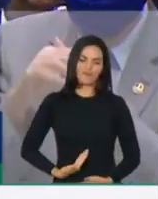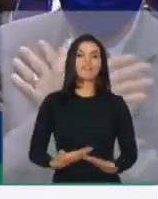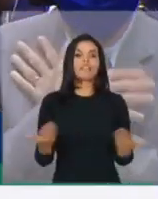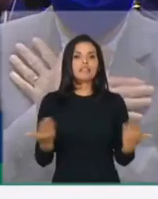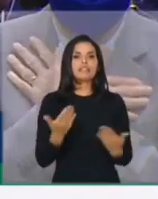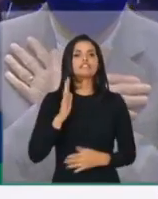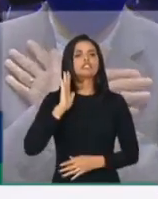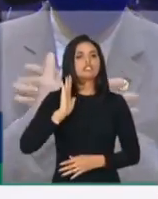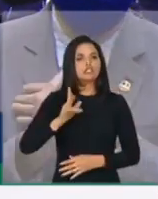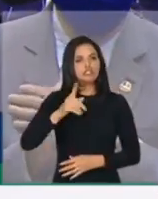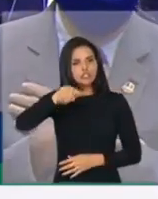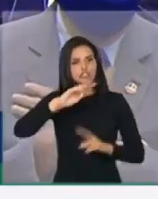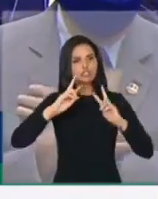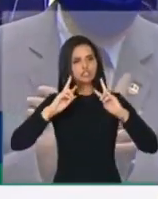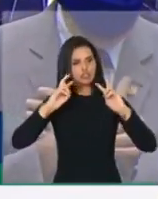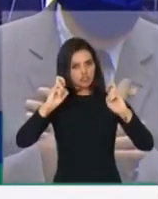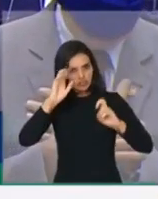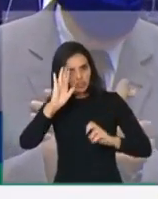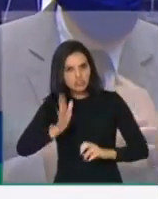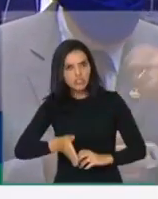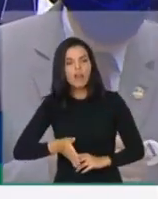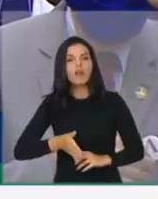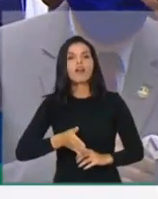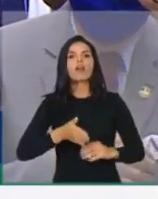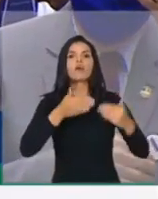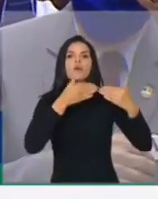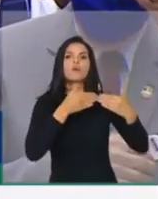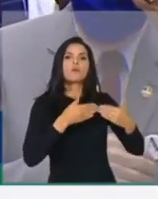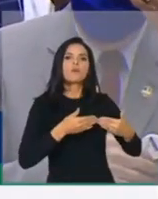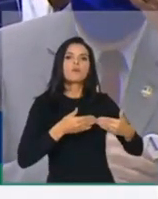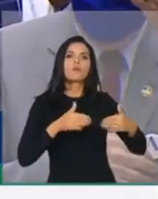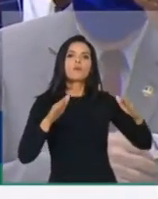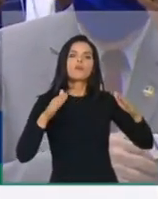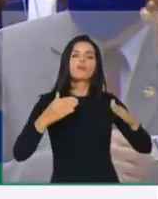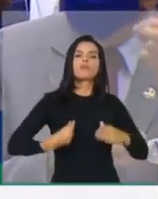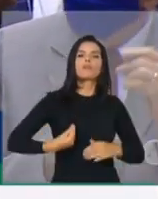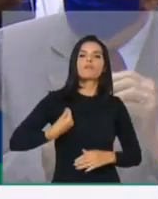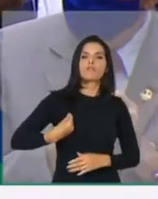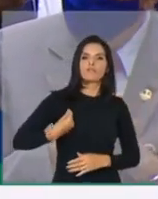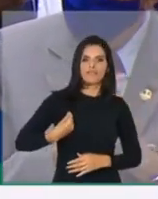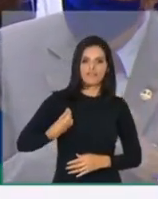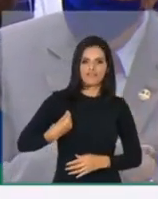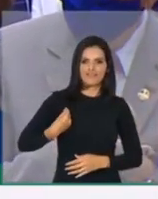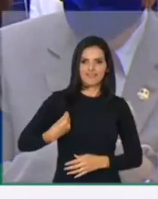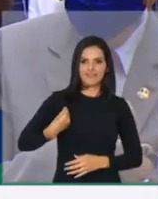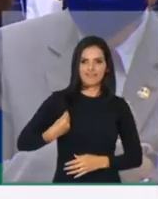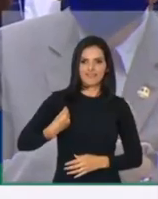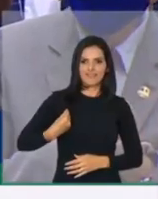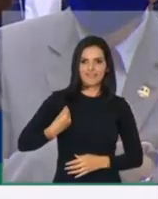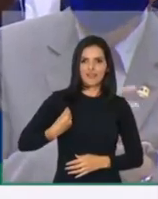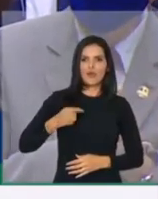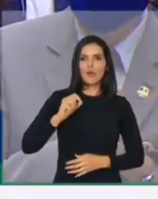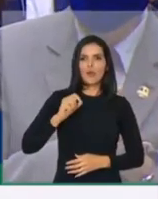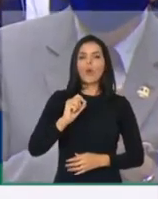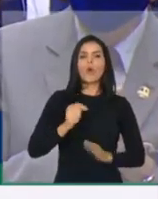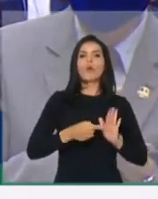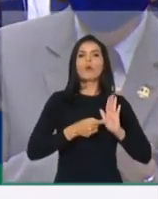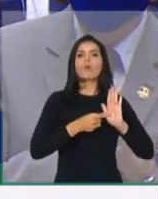Como já notaram, fiz questão de iniciar esta minha jornada com um gesto